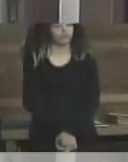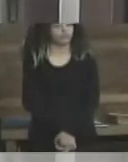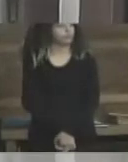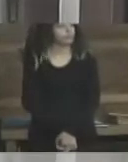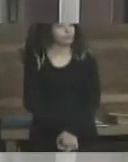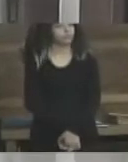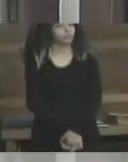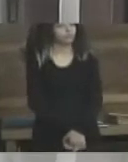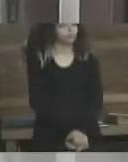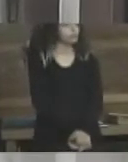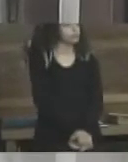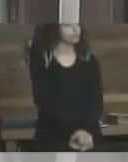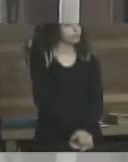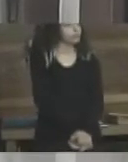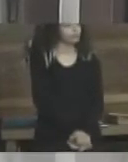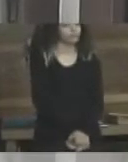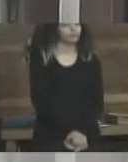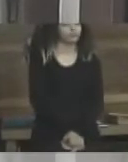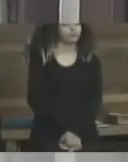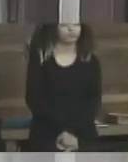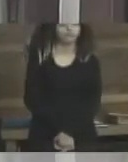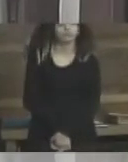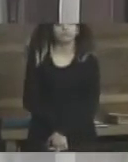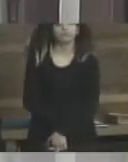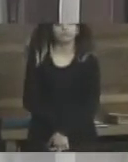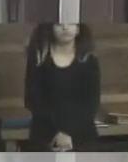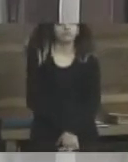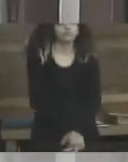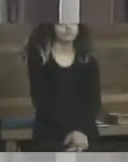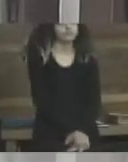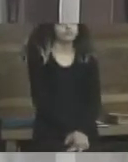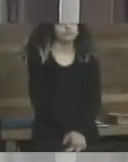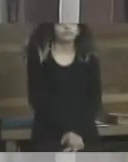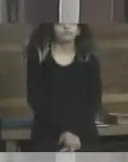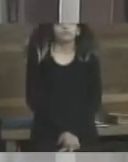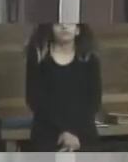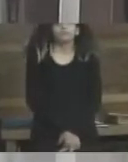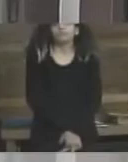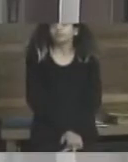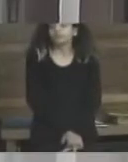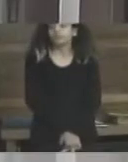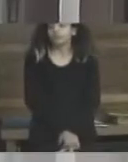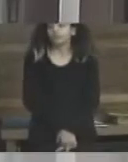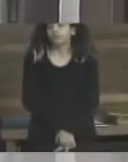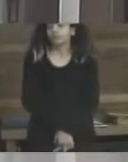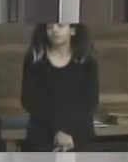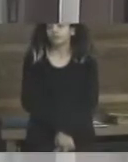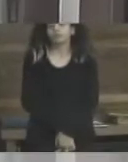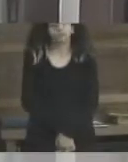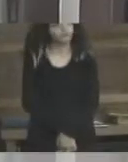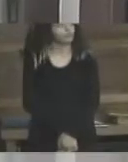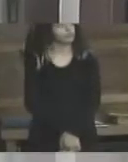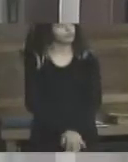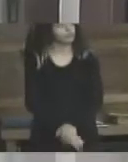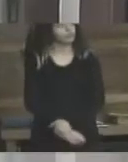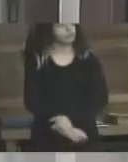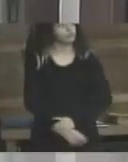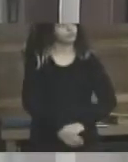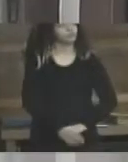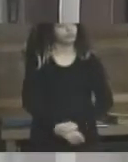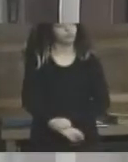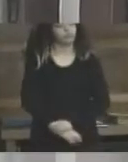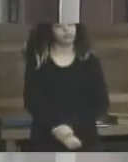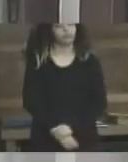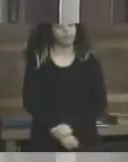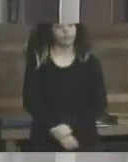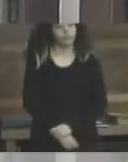Eu peço ao secretário que ele olhe que tem ponto de ônibus novo que está sendo reformado. Aquele ponto de ônibus, se a pessoa espirrar embaixo do ponto de ônibus, cai na cabeça. Né? Eu